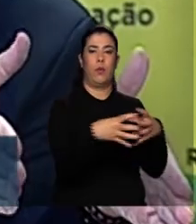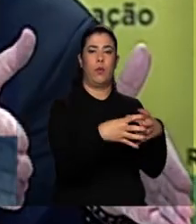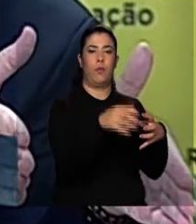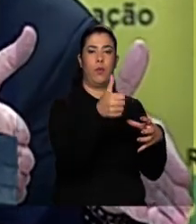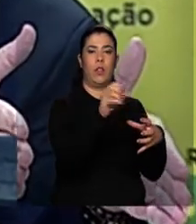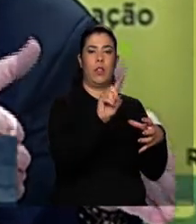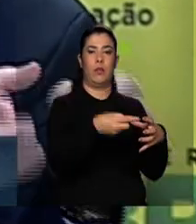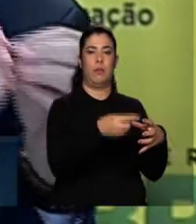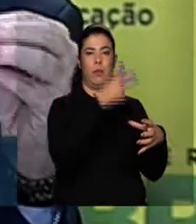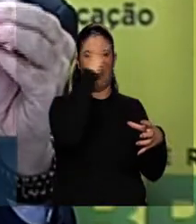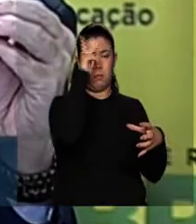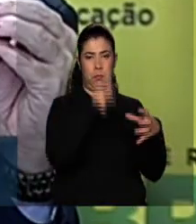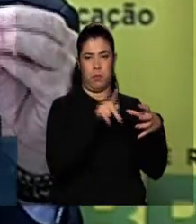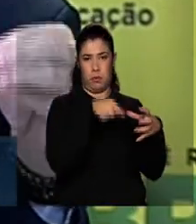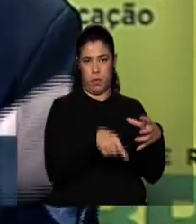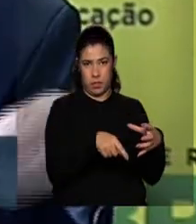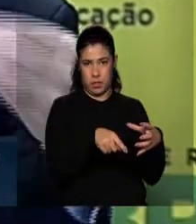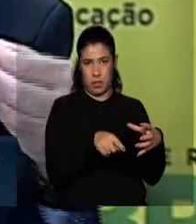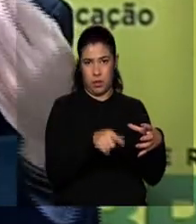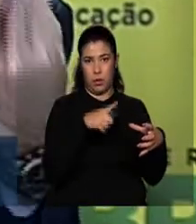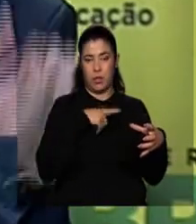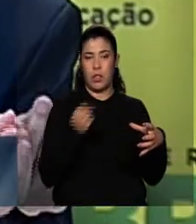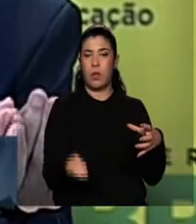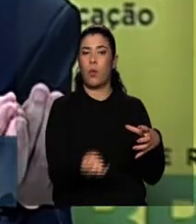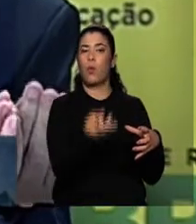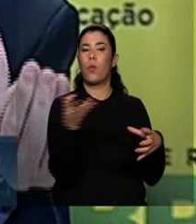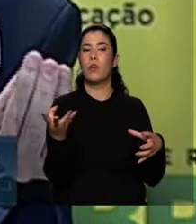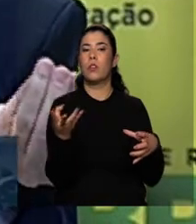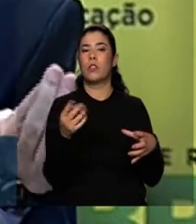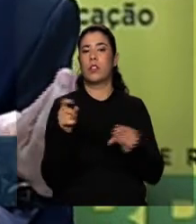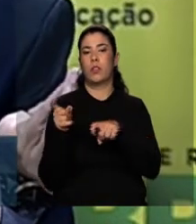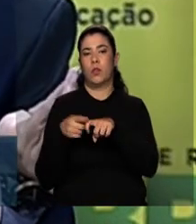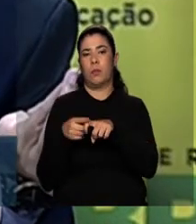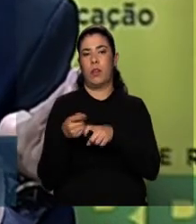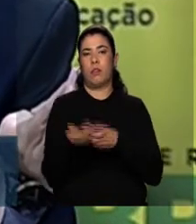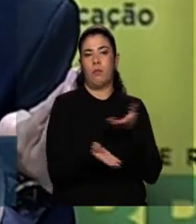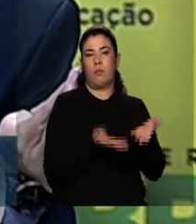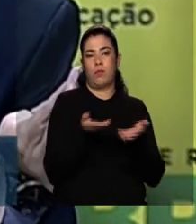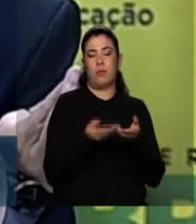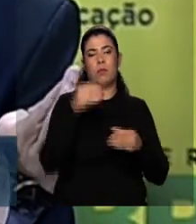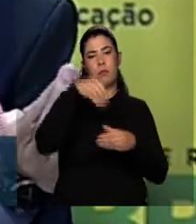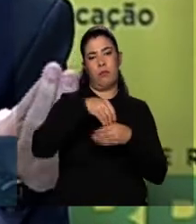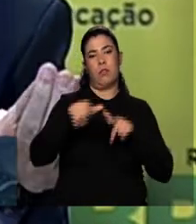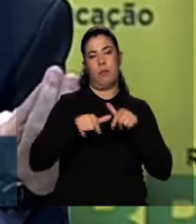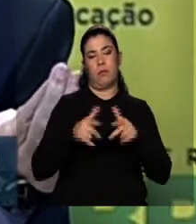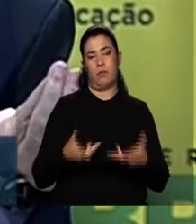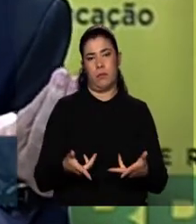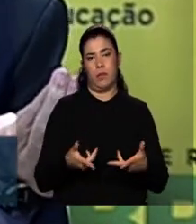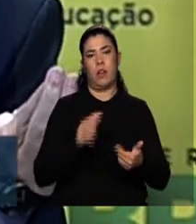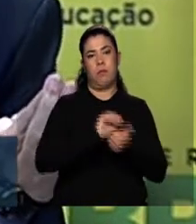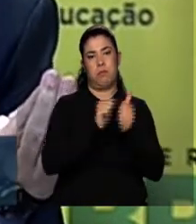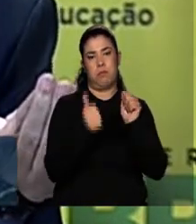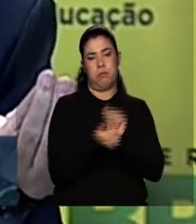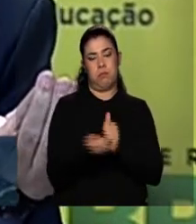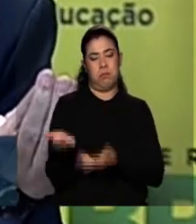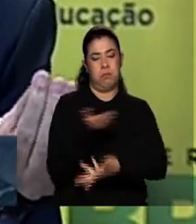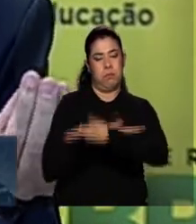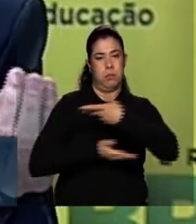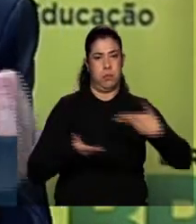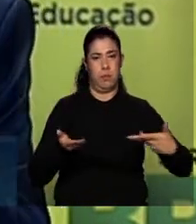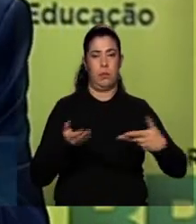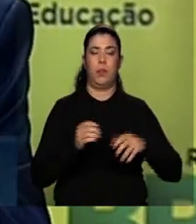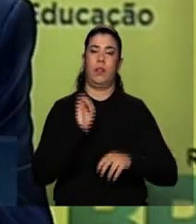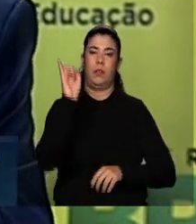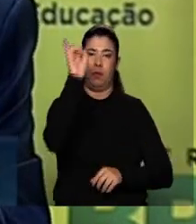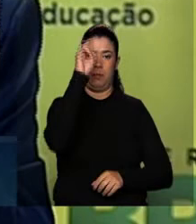no padrão adequado e aonde você já tem um número de médicos atuando no mercado de trabalho adequado para o parâmetro populacional.